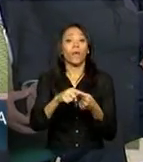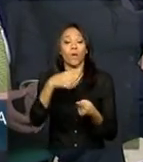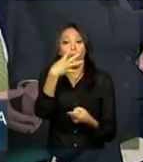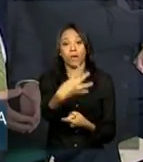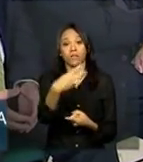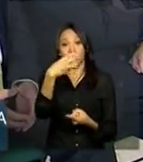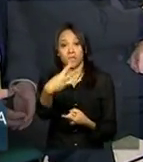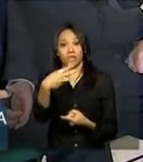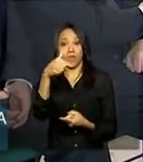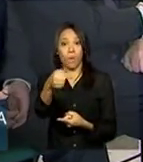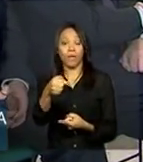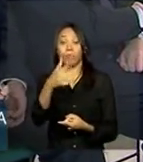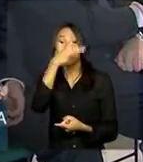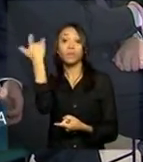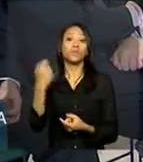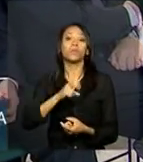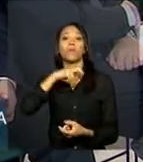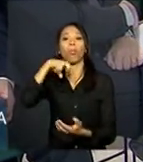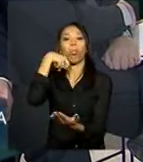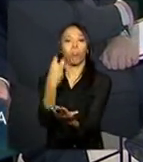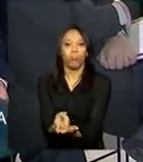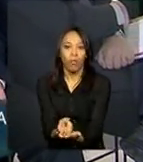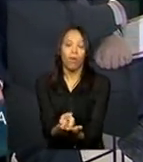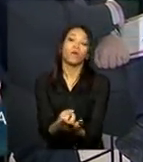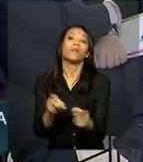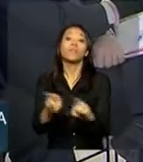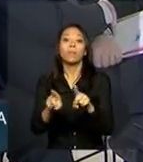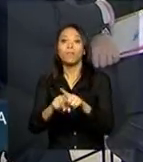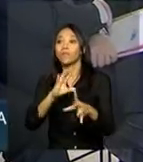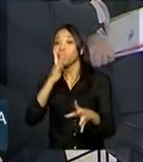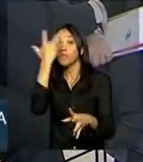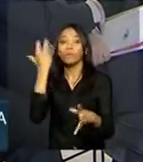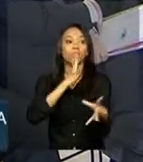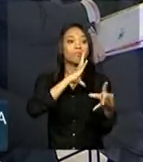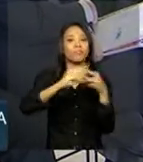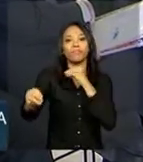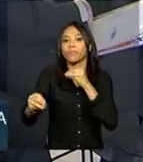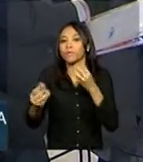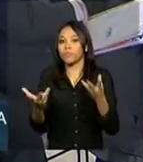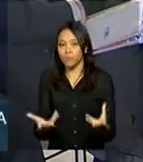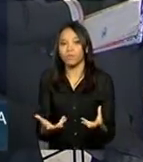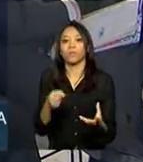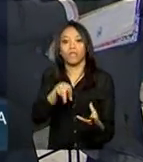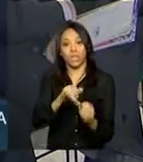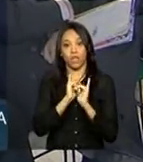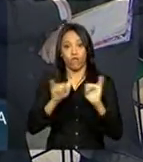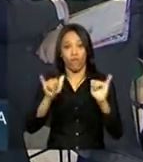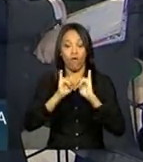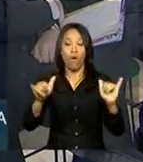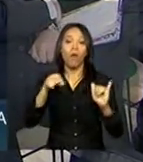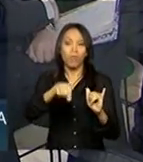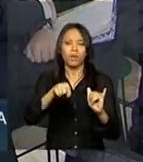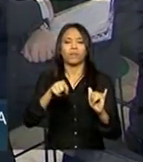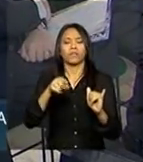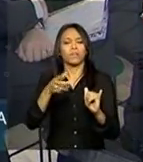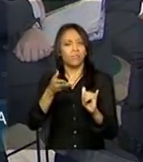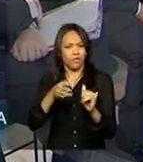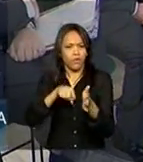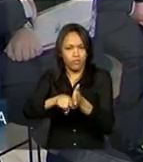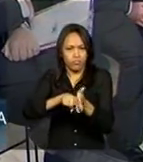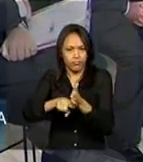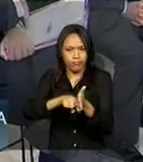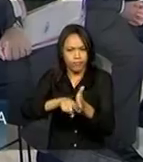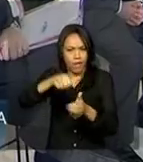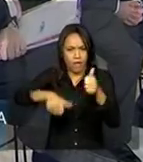434 mortos e desaparecidos políticos e o faz a partir dos elementos informativos que foram examinados nos outros